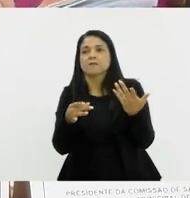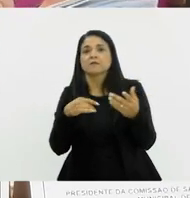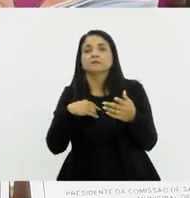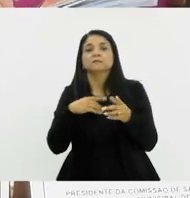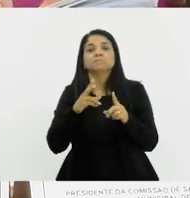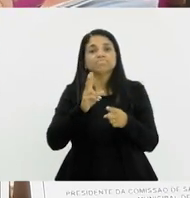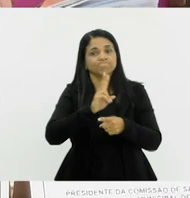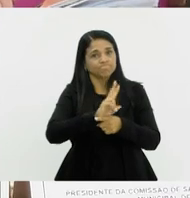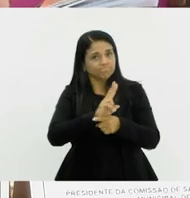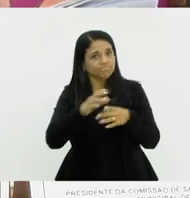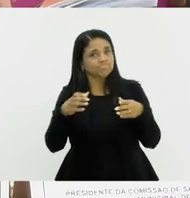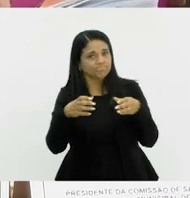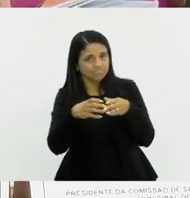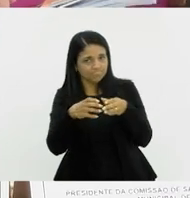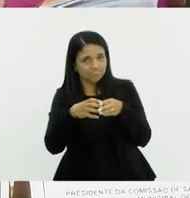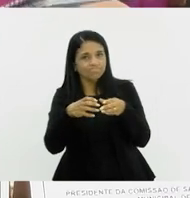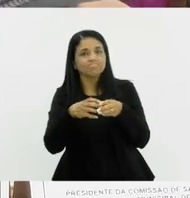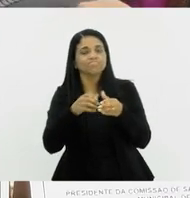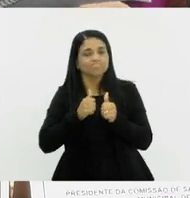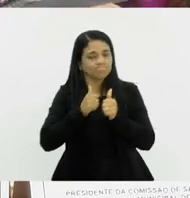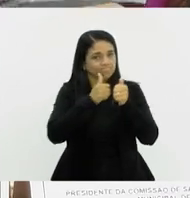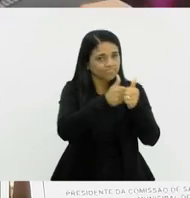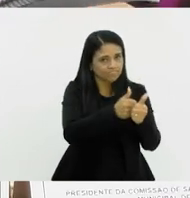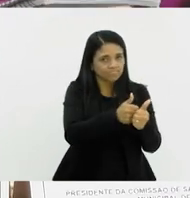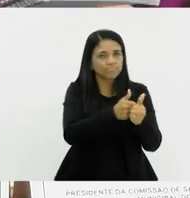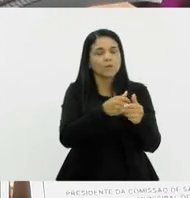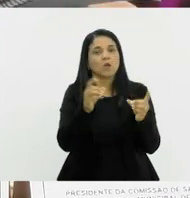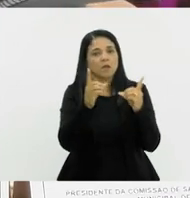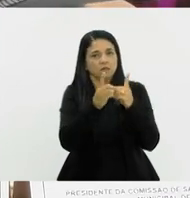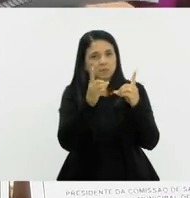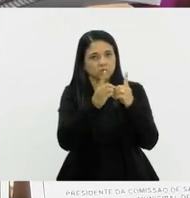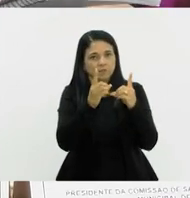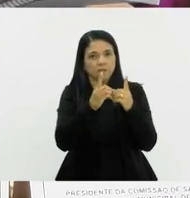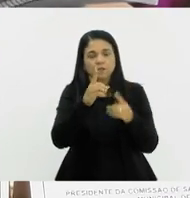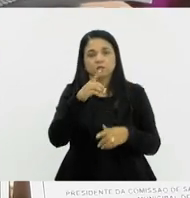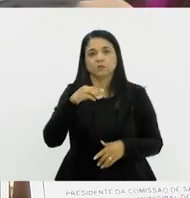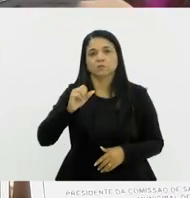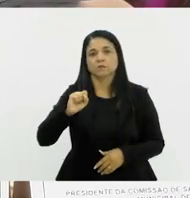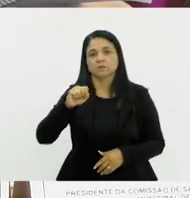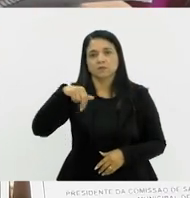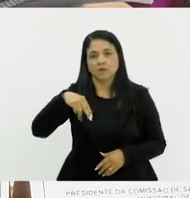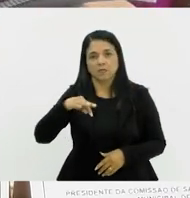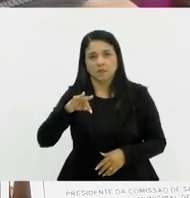de escolta exclusiva para atendimento sanatório, do sanitário,